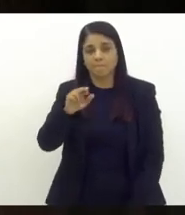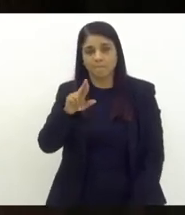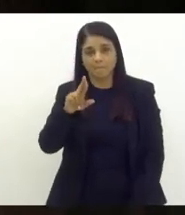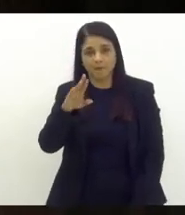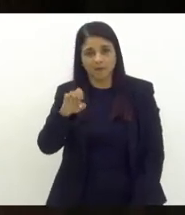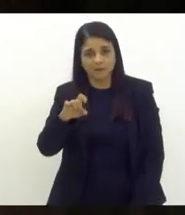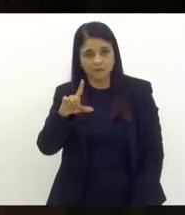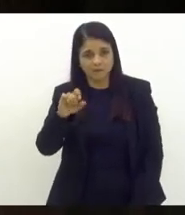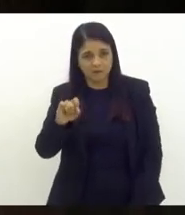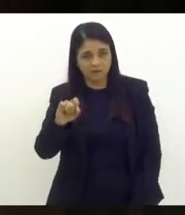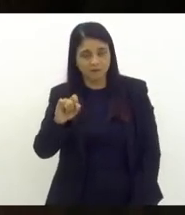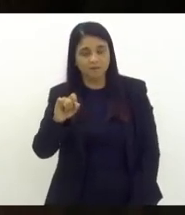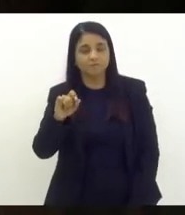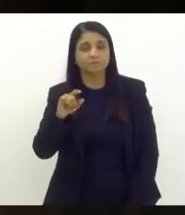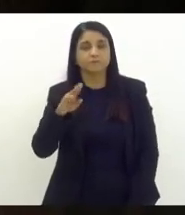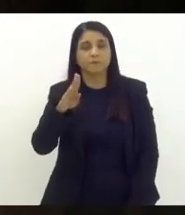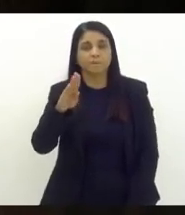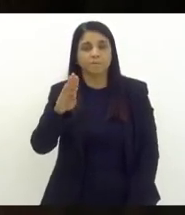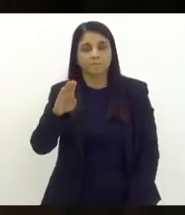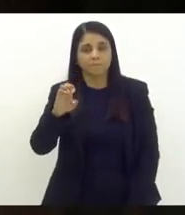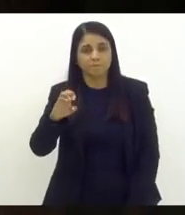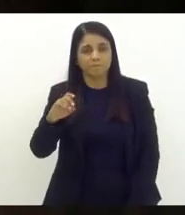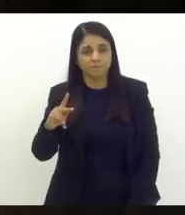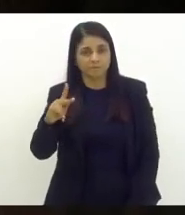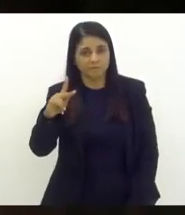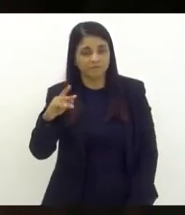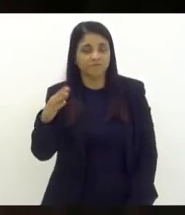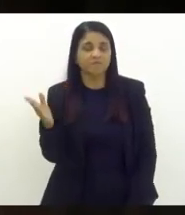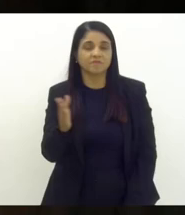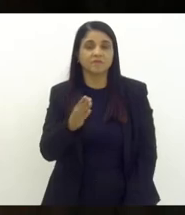homenageada Flávia Beck irmãa